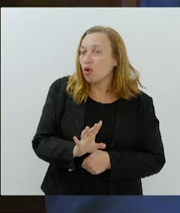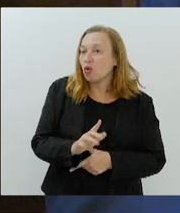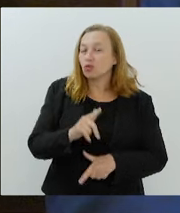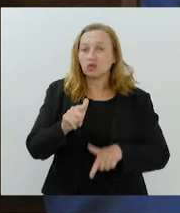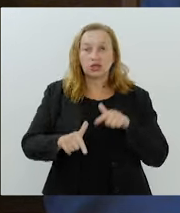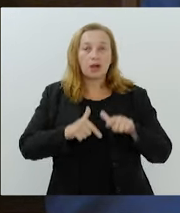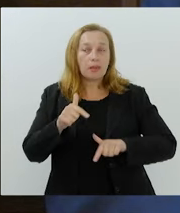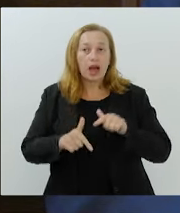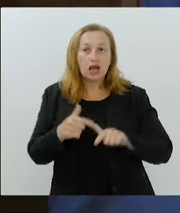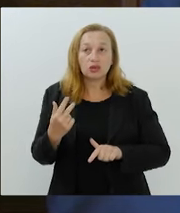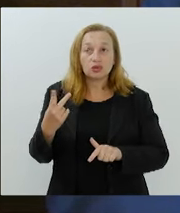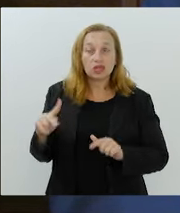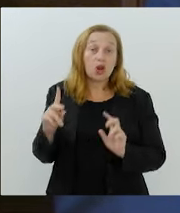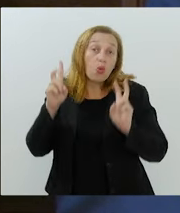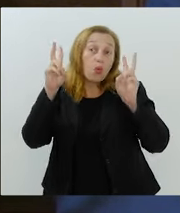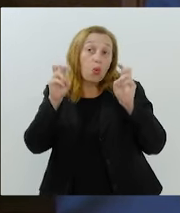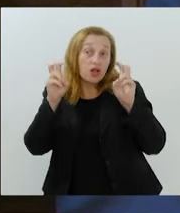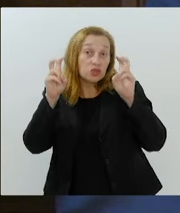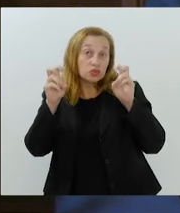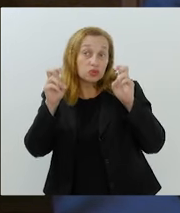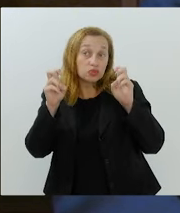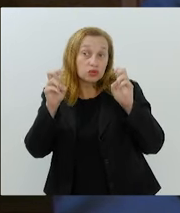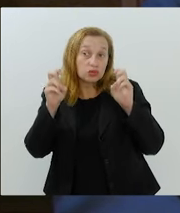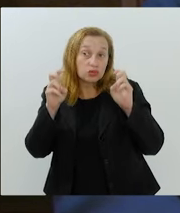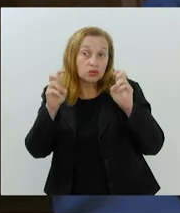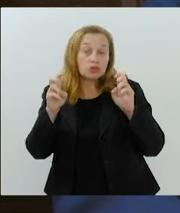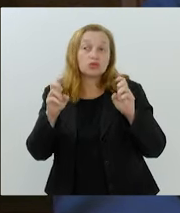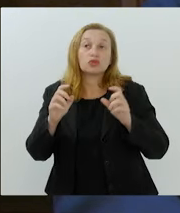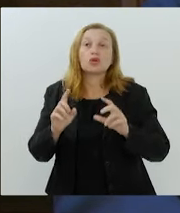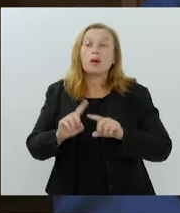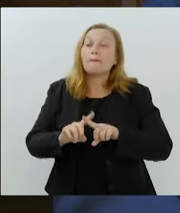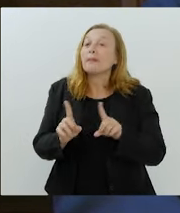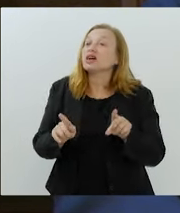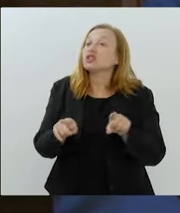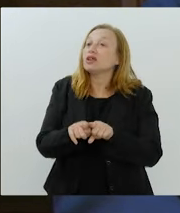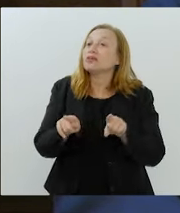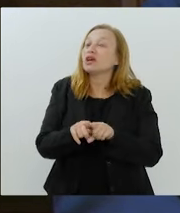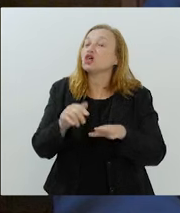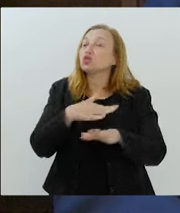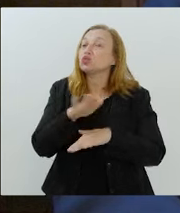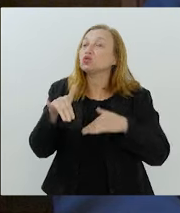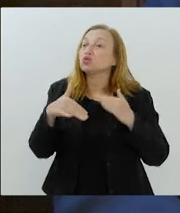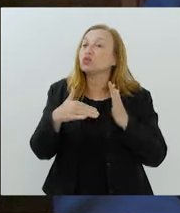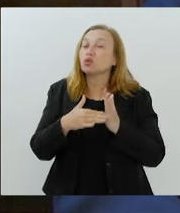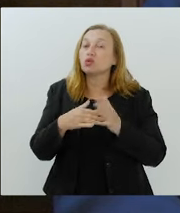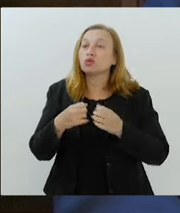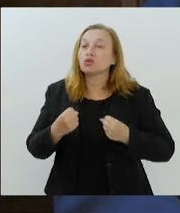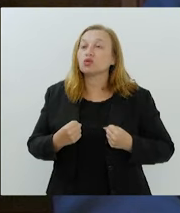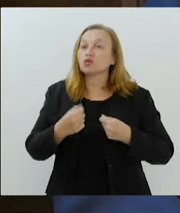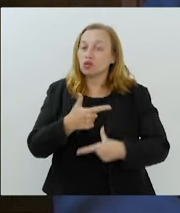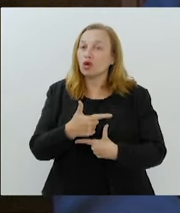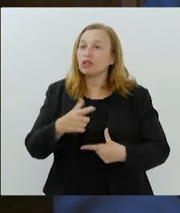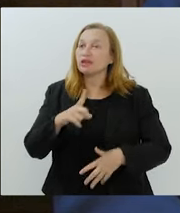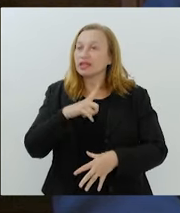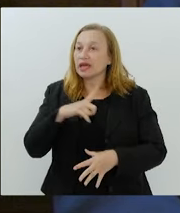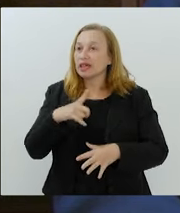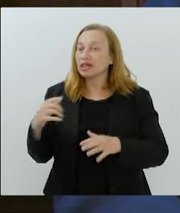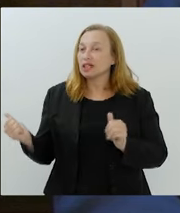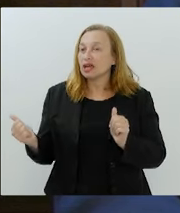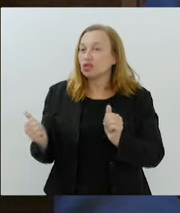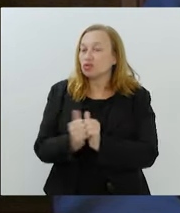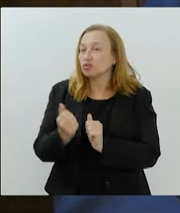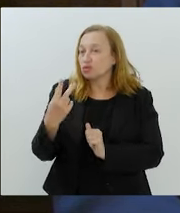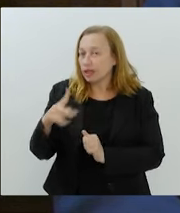trabalho, o assunto da reportagem, mas todos os que têm a sorte de estar perto e de conviver com